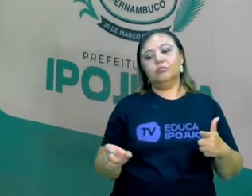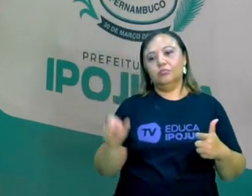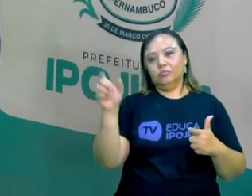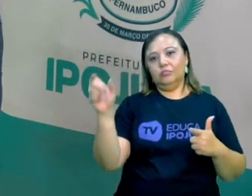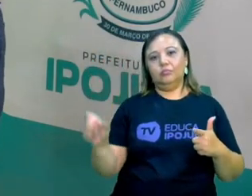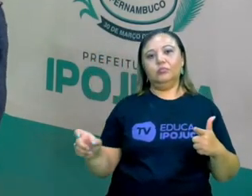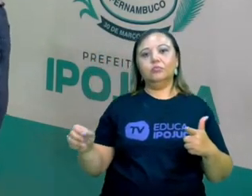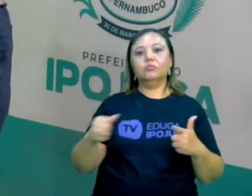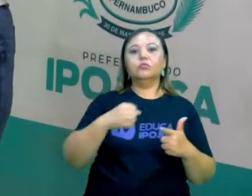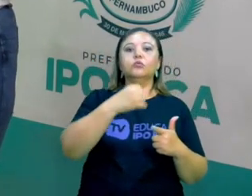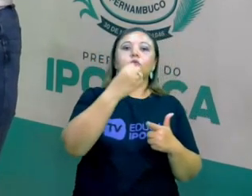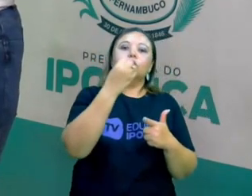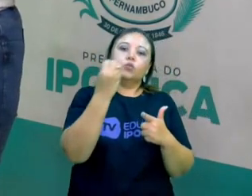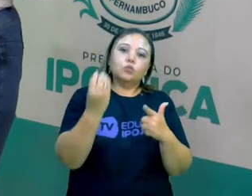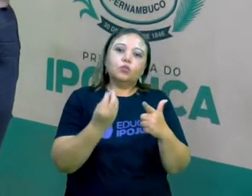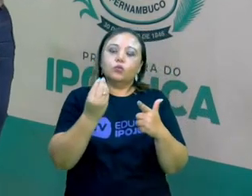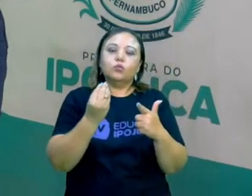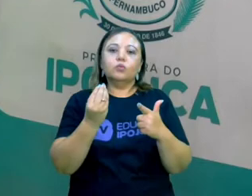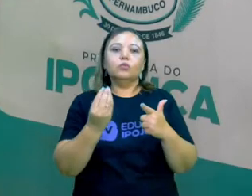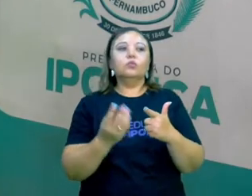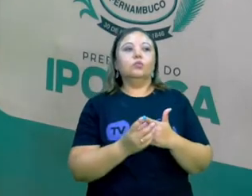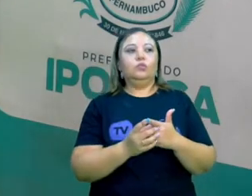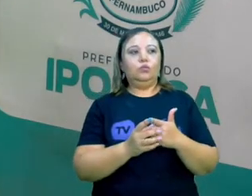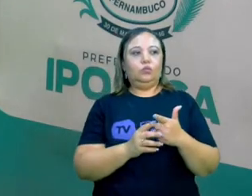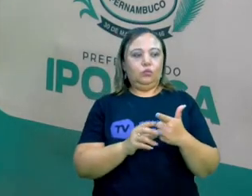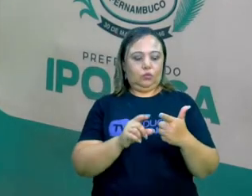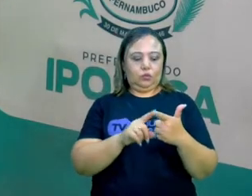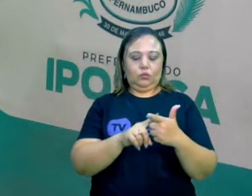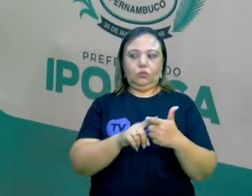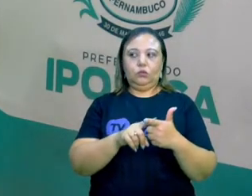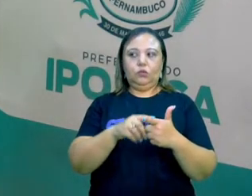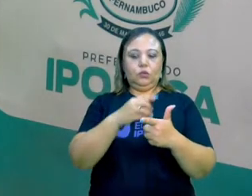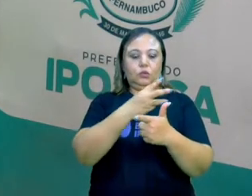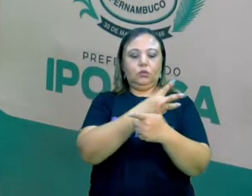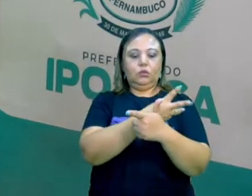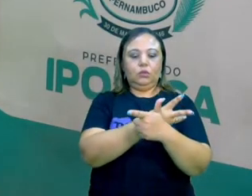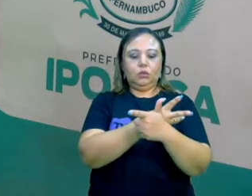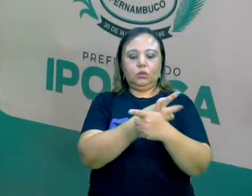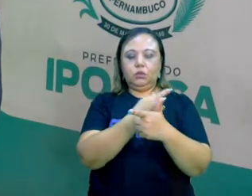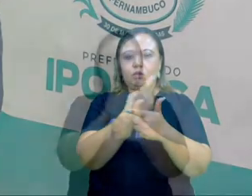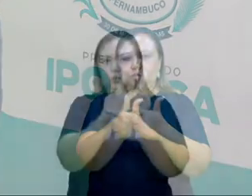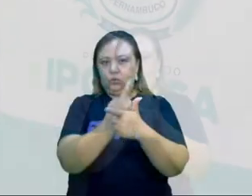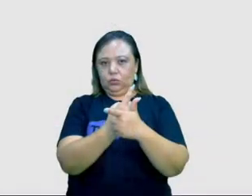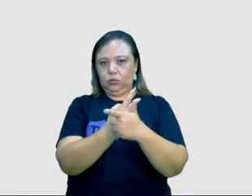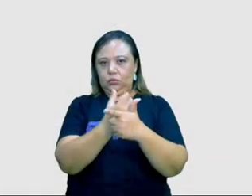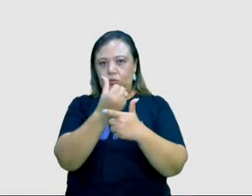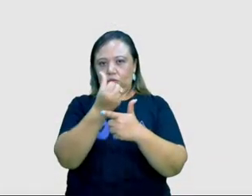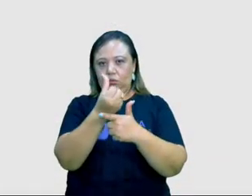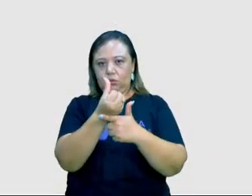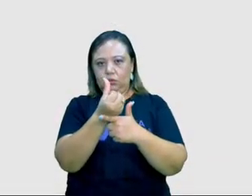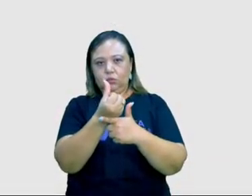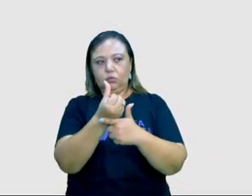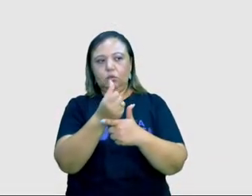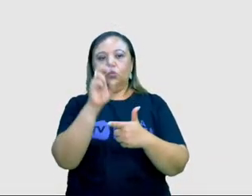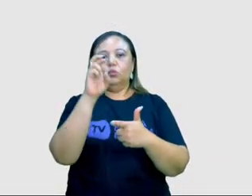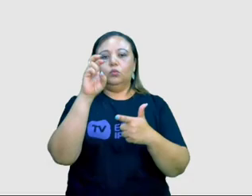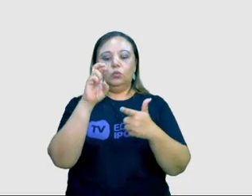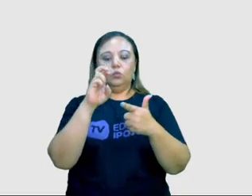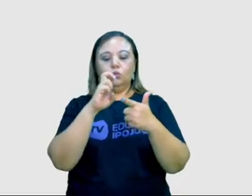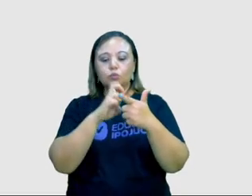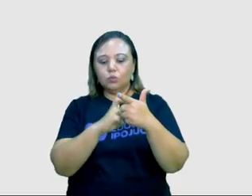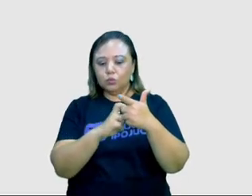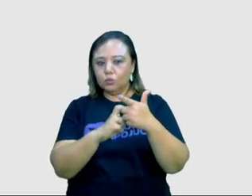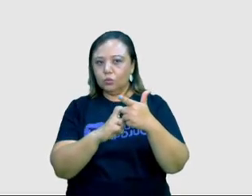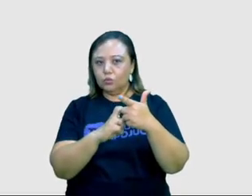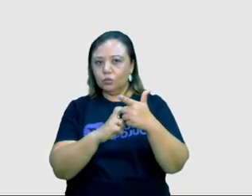essa continha? A gente sabe que 31 dividido para 6, ele vai dar 5.